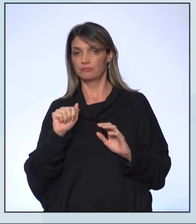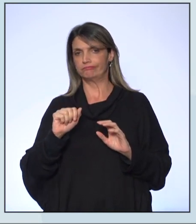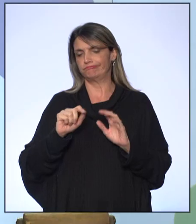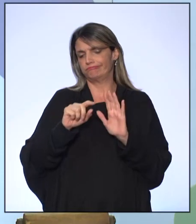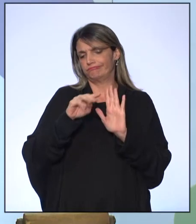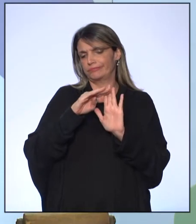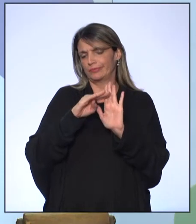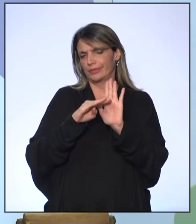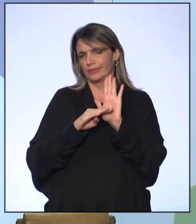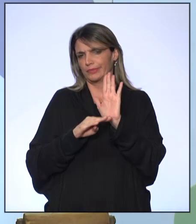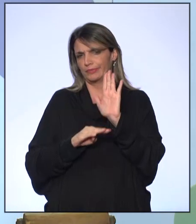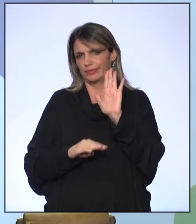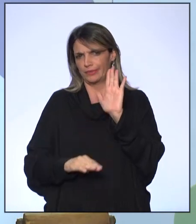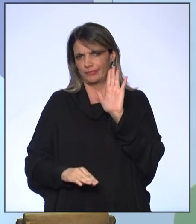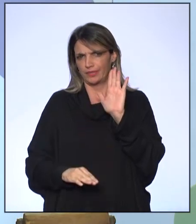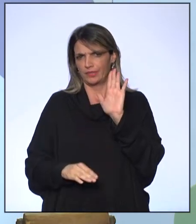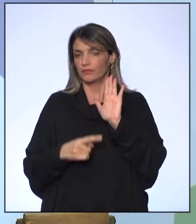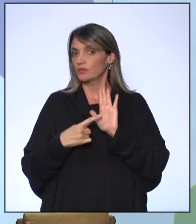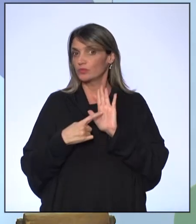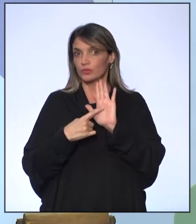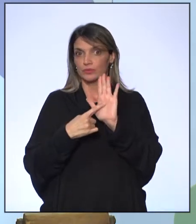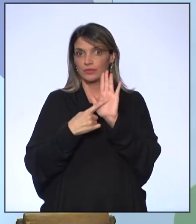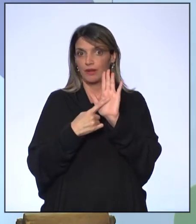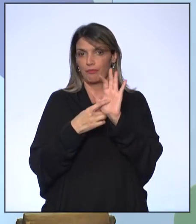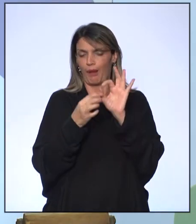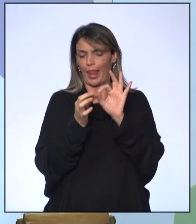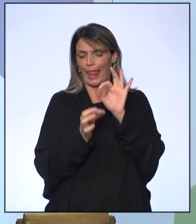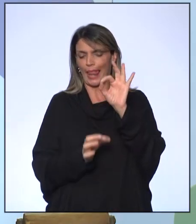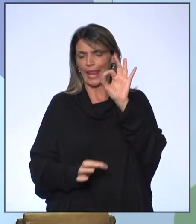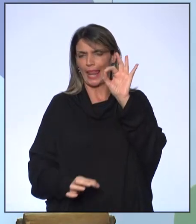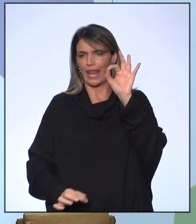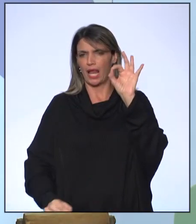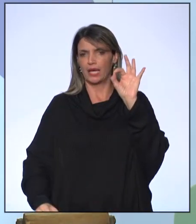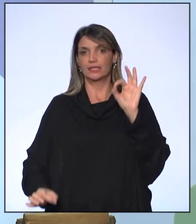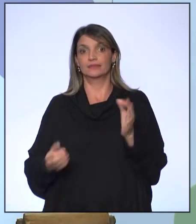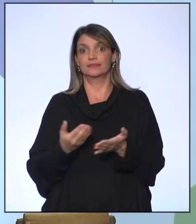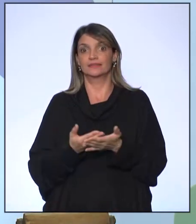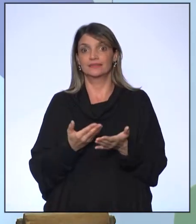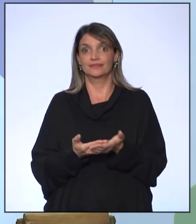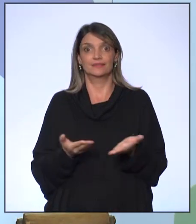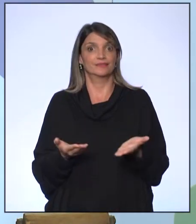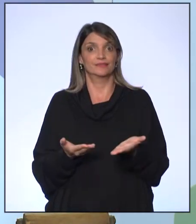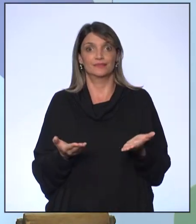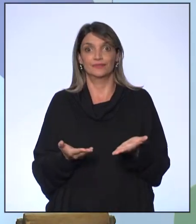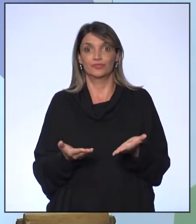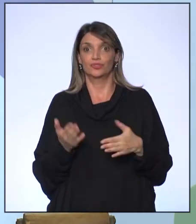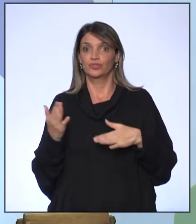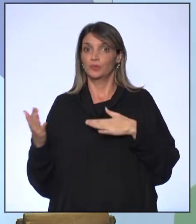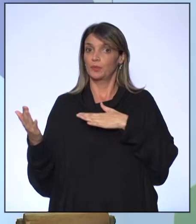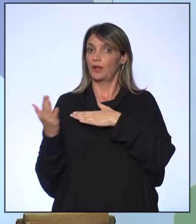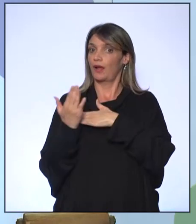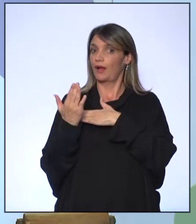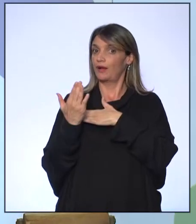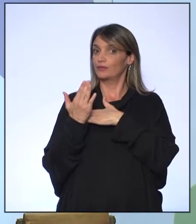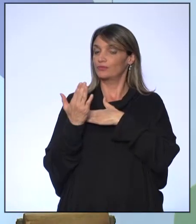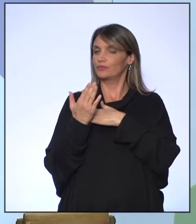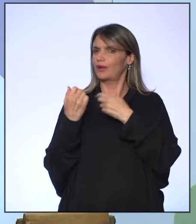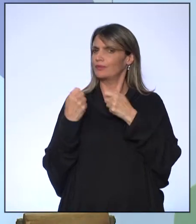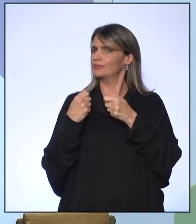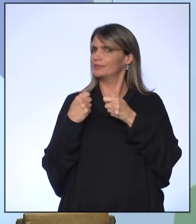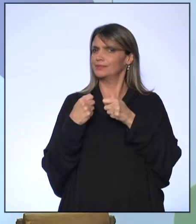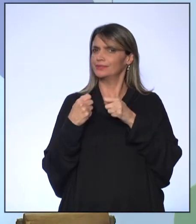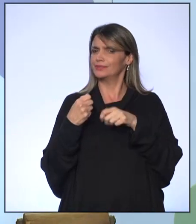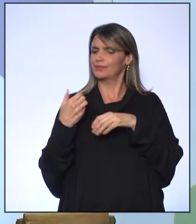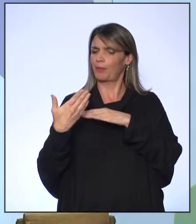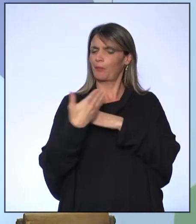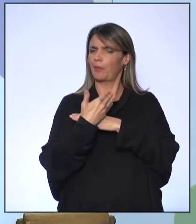a cada grandeza. Olha o tanto de coisa que nós vamos trabalhar na aula de hoje. E para me ajudar, você precisa muito participar do